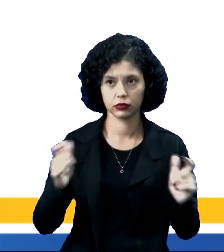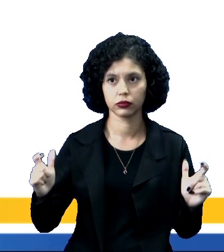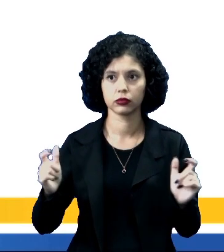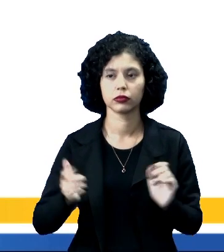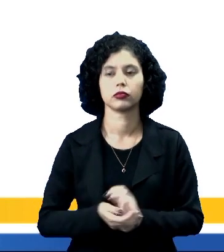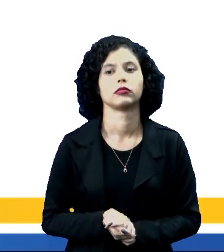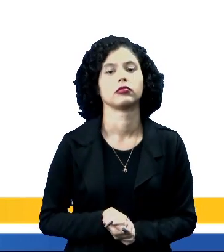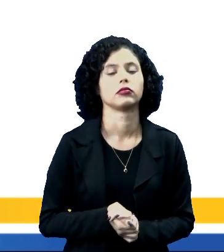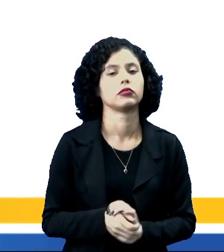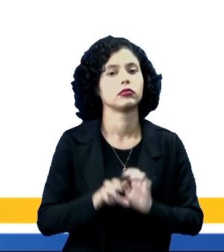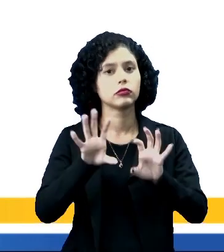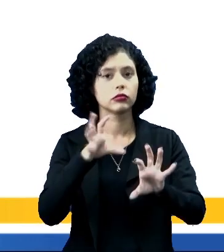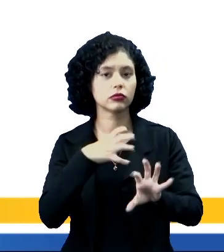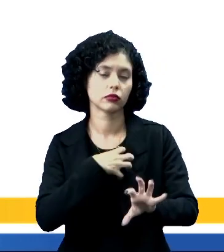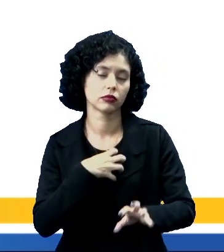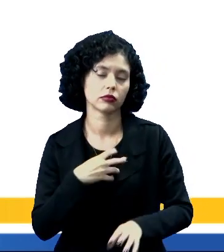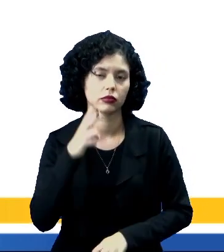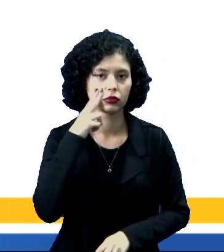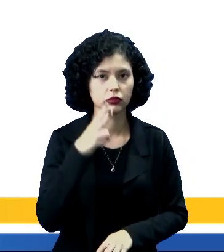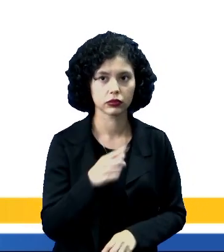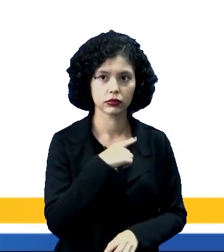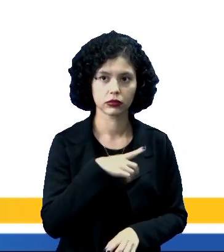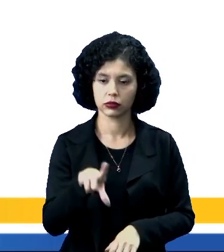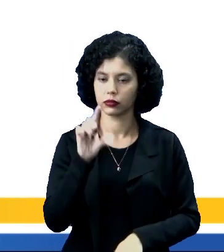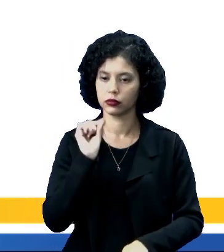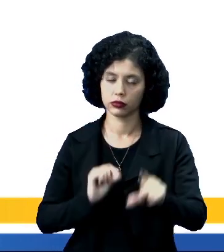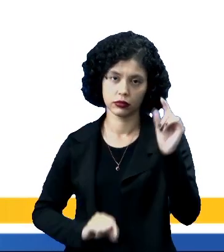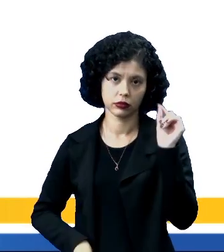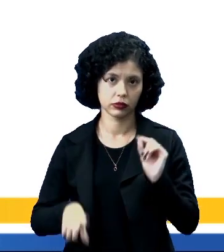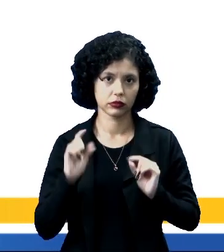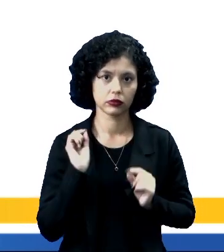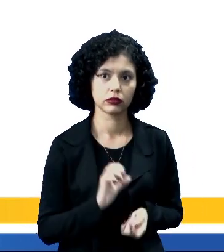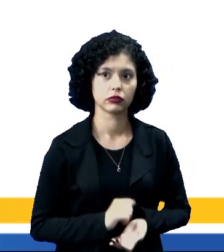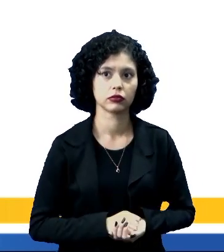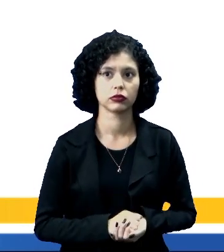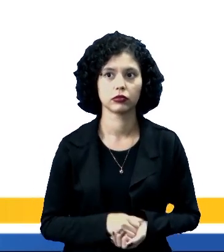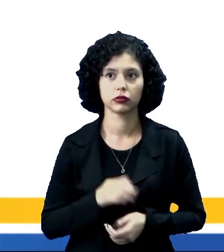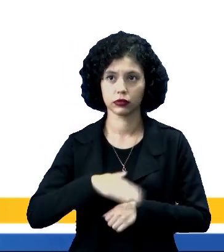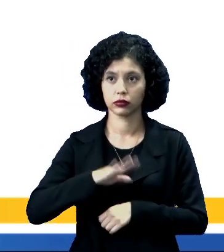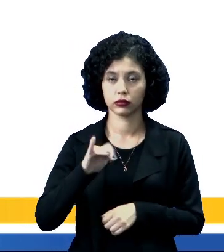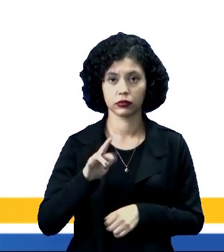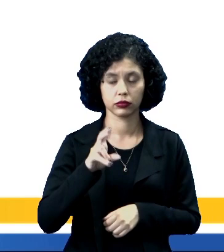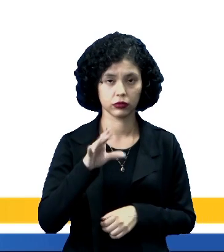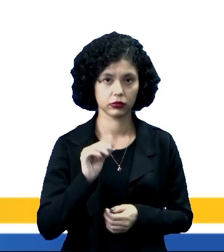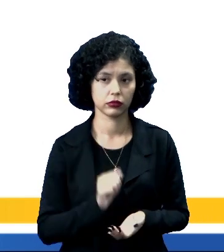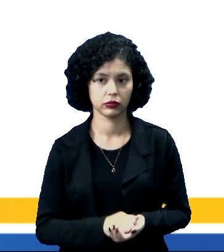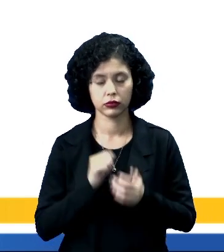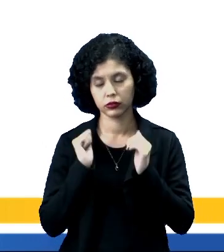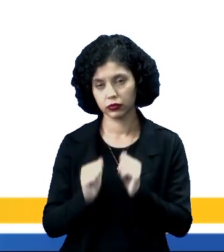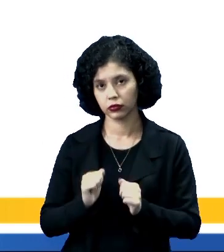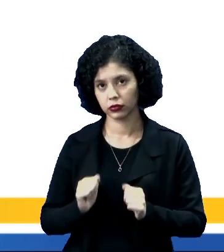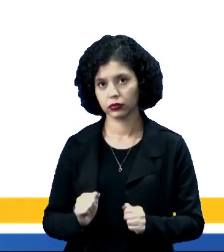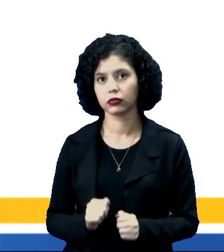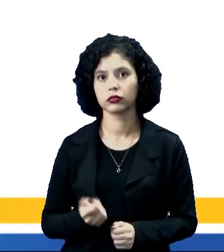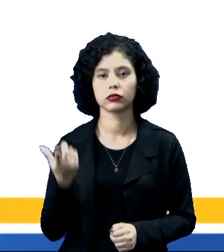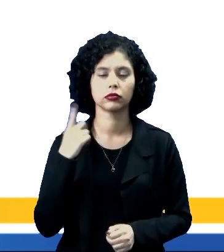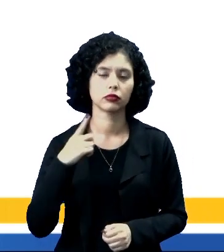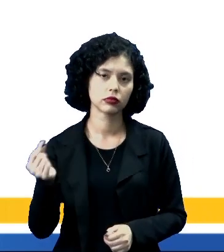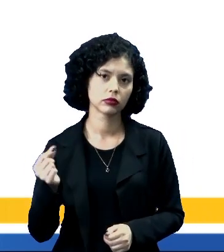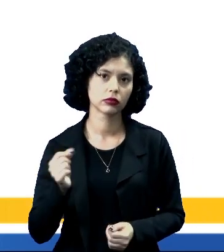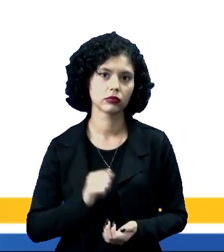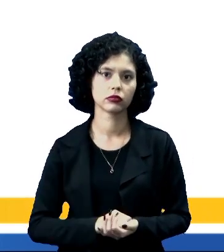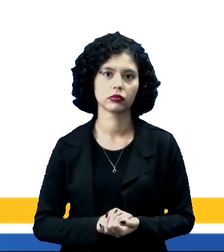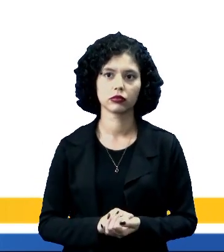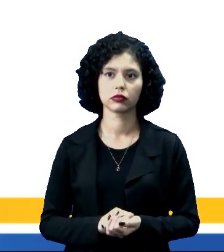E aí É nesse momento que a gente vai ter a seleção aí do ovócito Mais maduro para que ele possa ser encaminhado